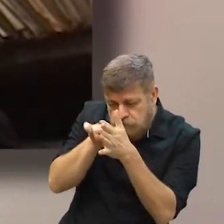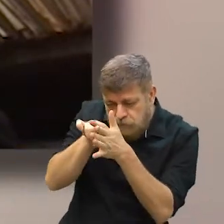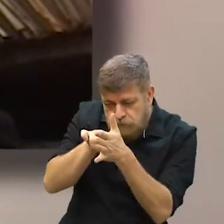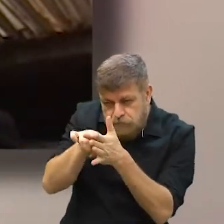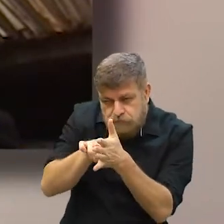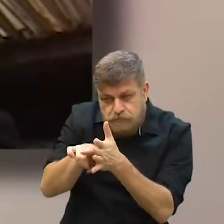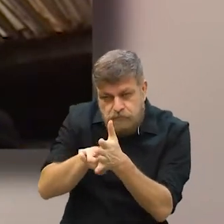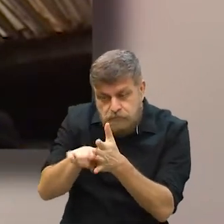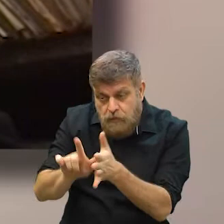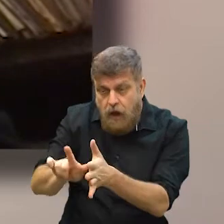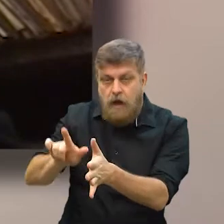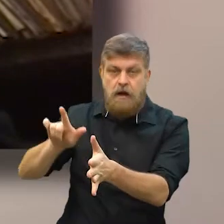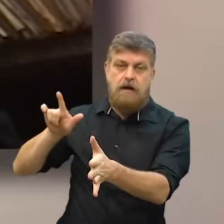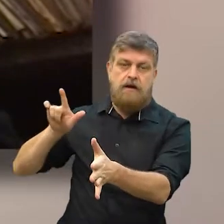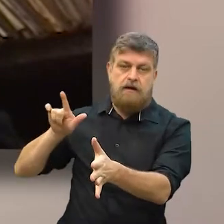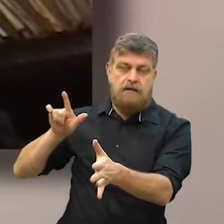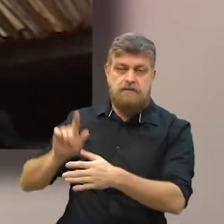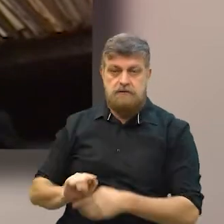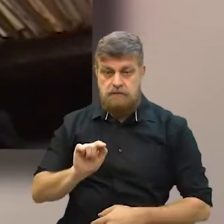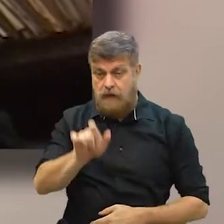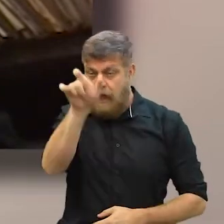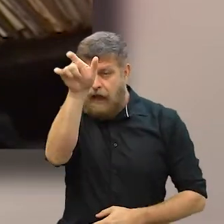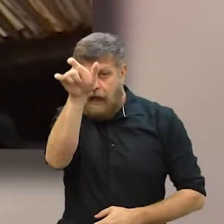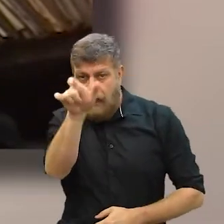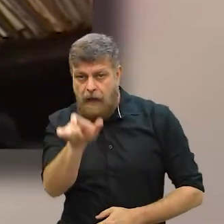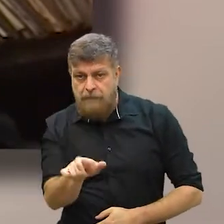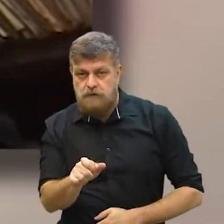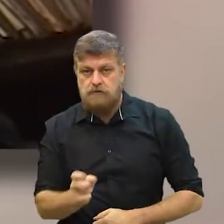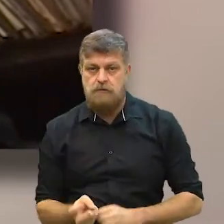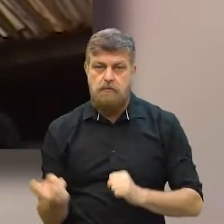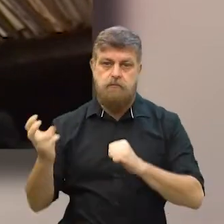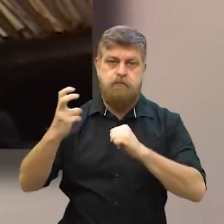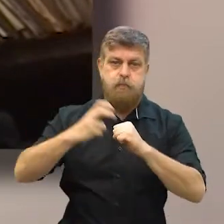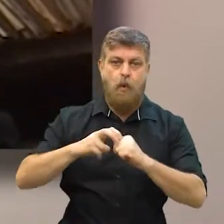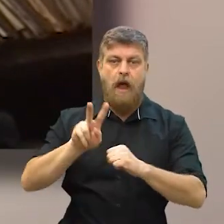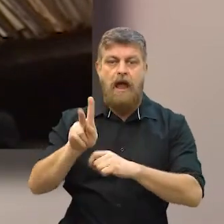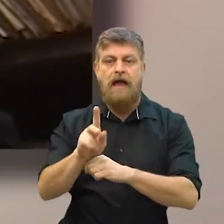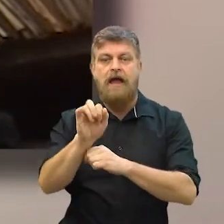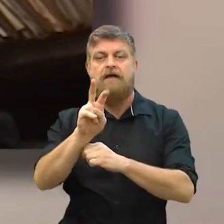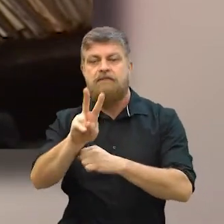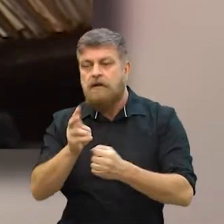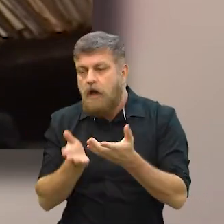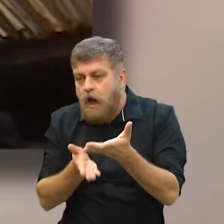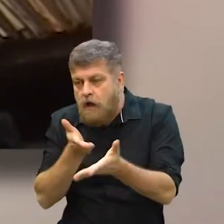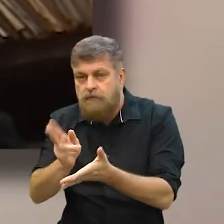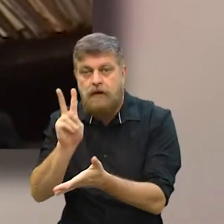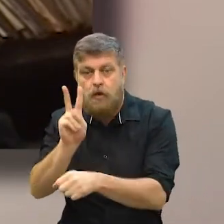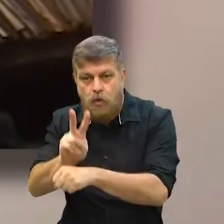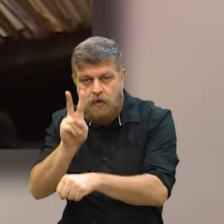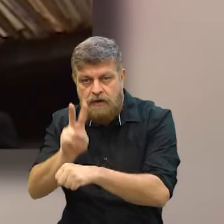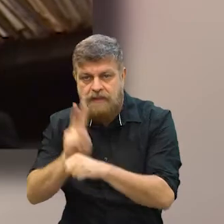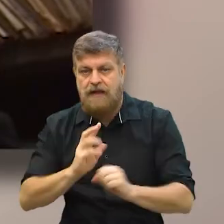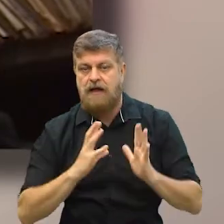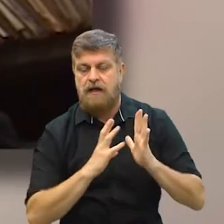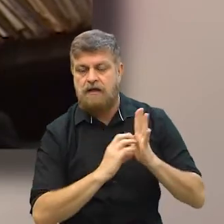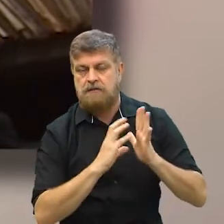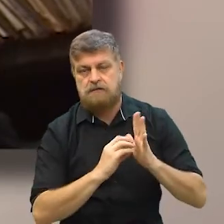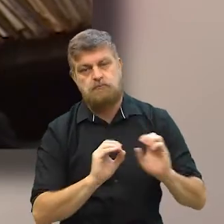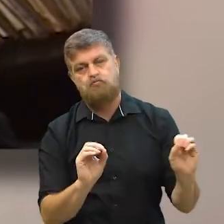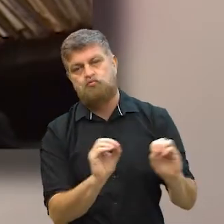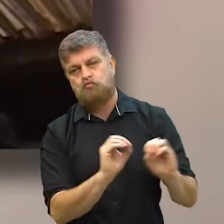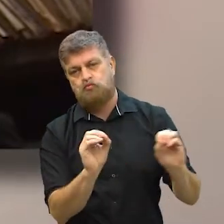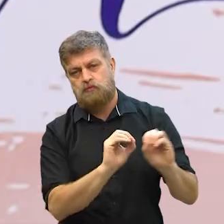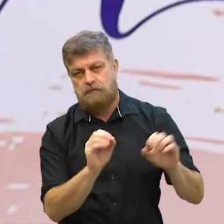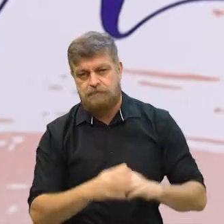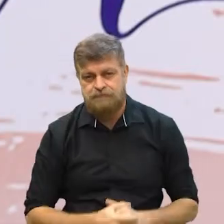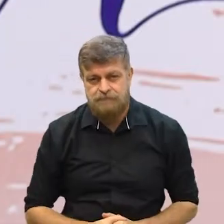diagnóstico precocemente, você vai tratar o HIV e essa doença, AIDS, não vai se